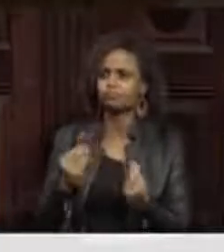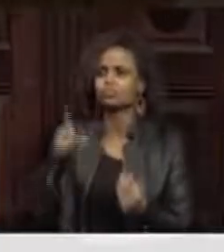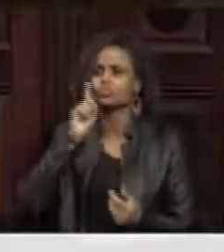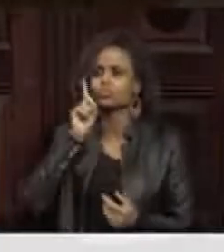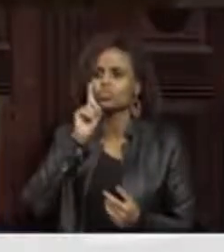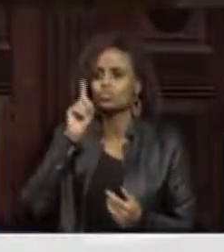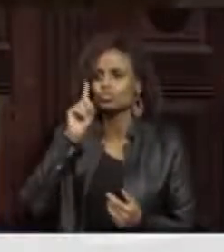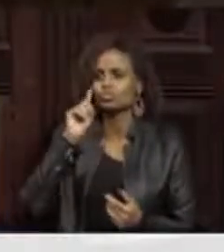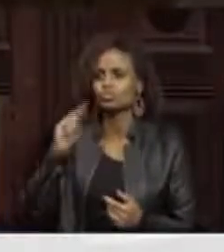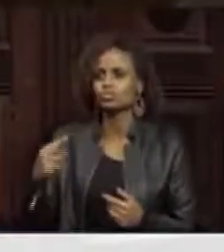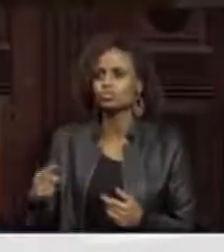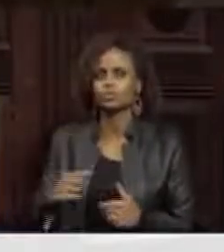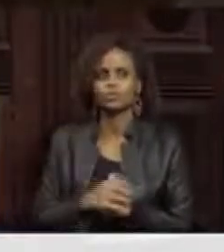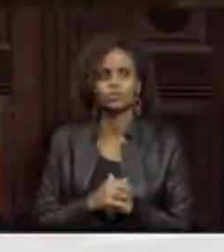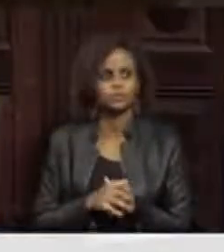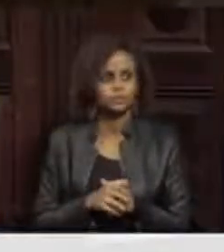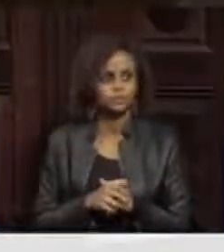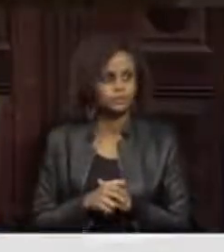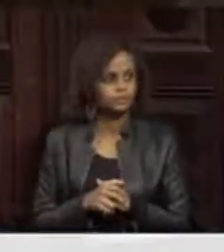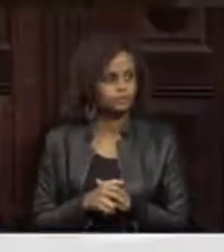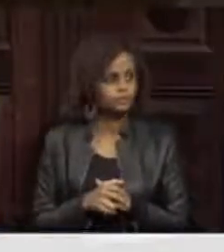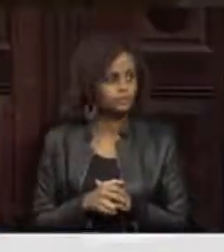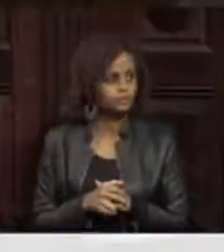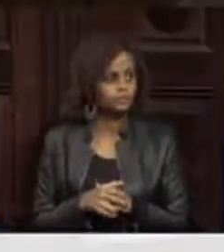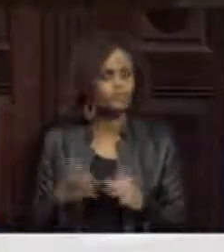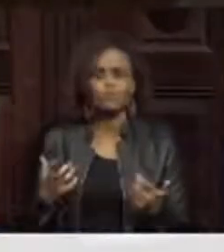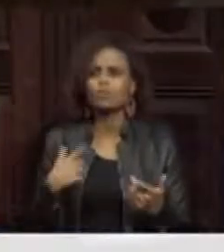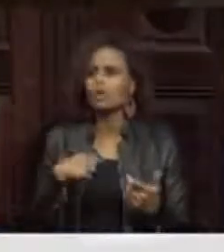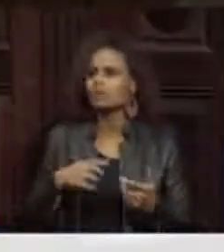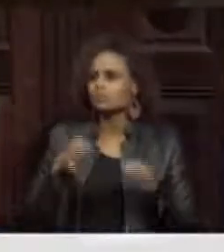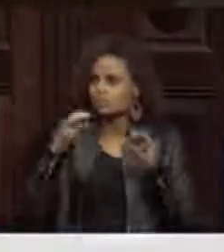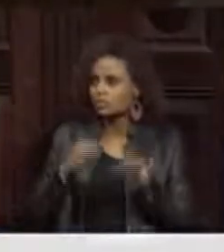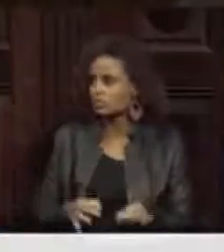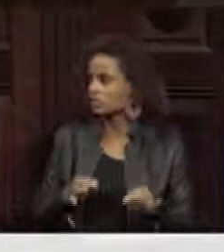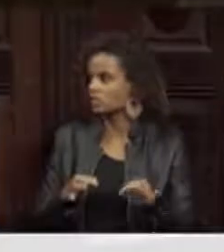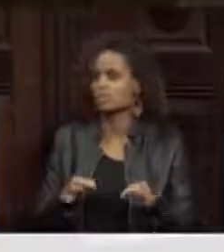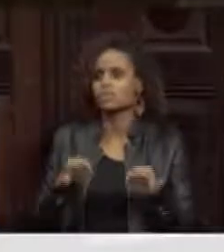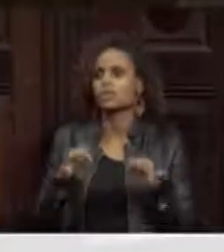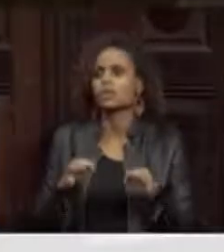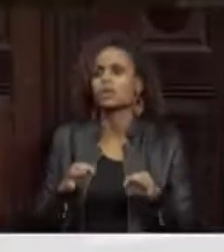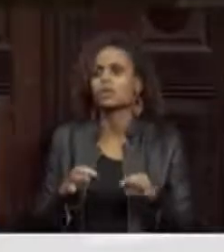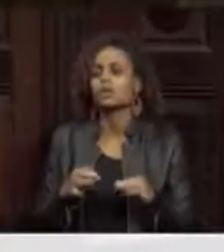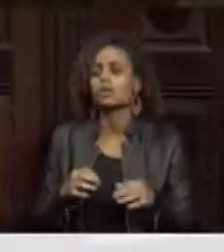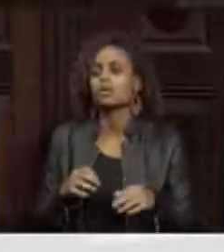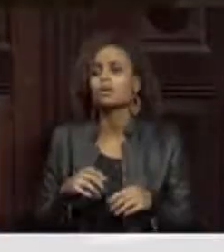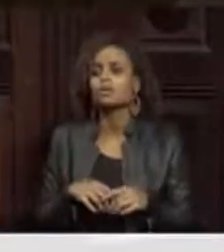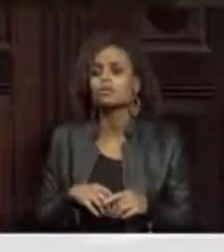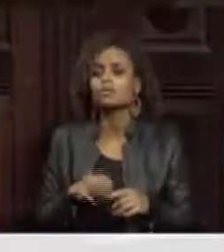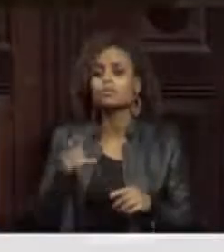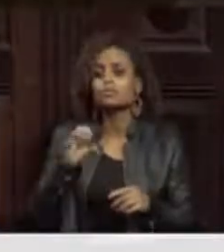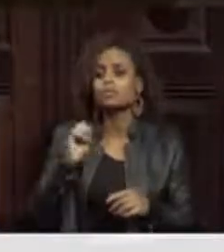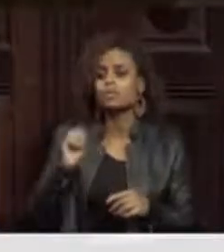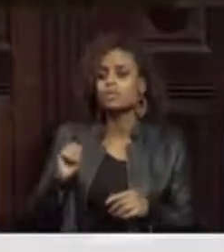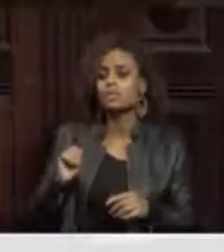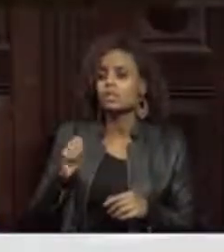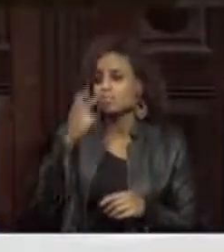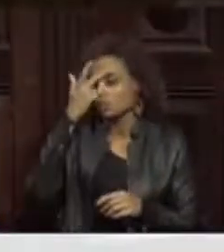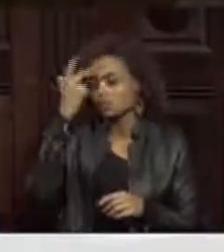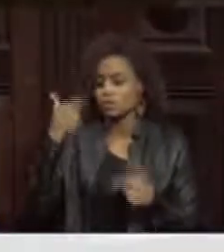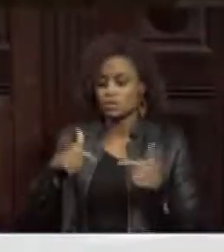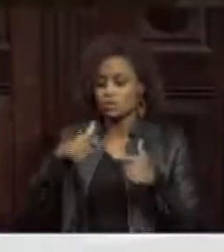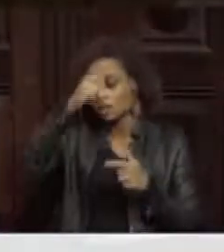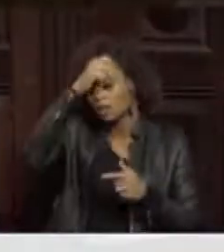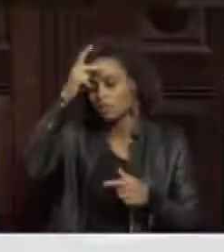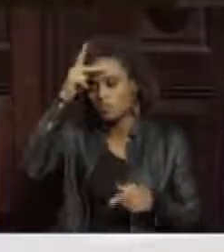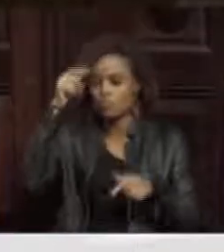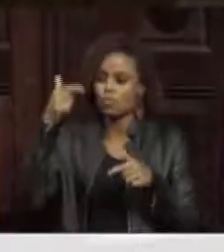justo. Não acho justo que possa isentar um trabalhador,